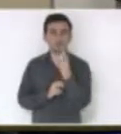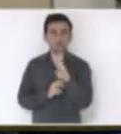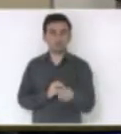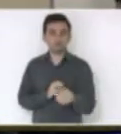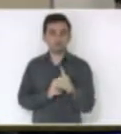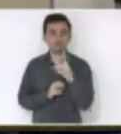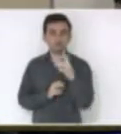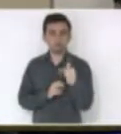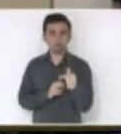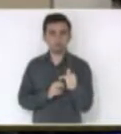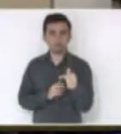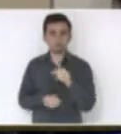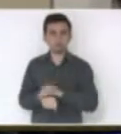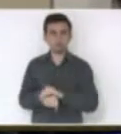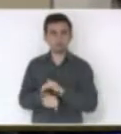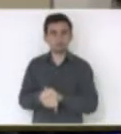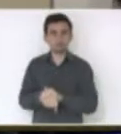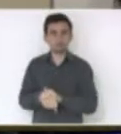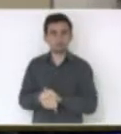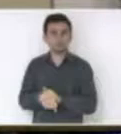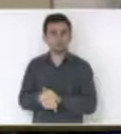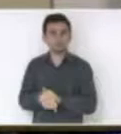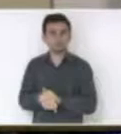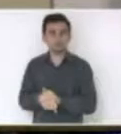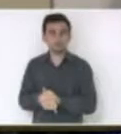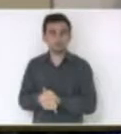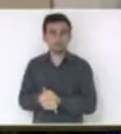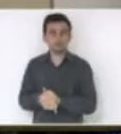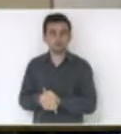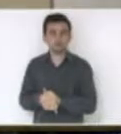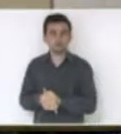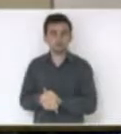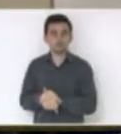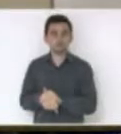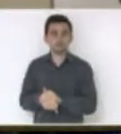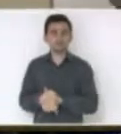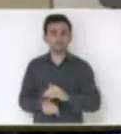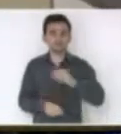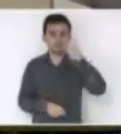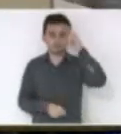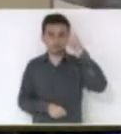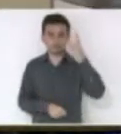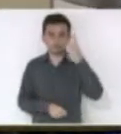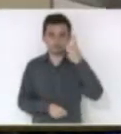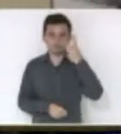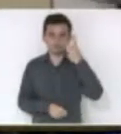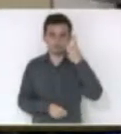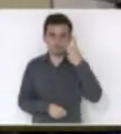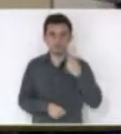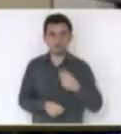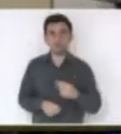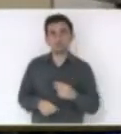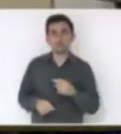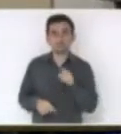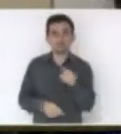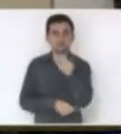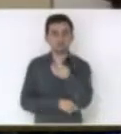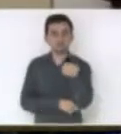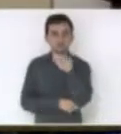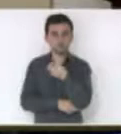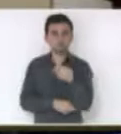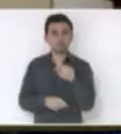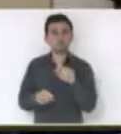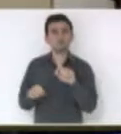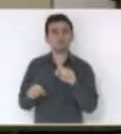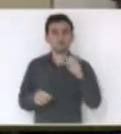de 2017, de autoria do deputado Milton Obos, declara de utilidade pública a Associação Cultural Coral e